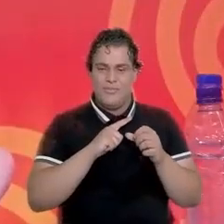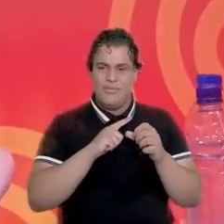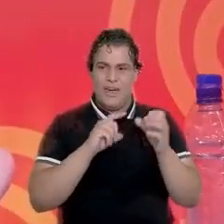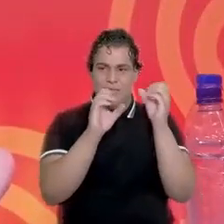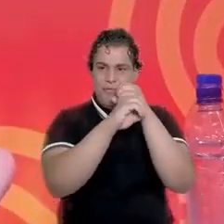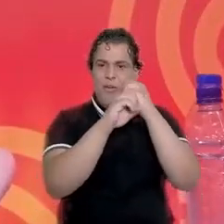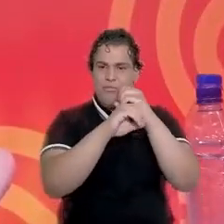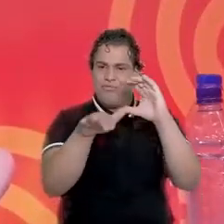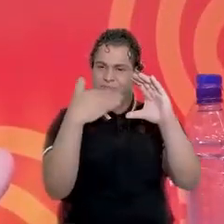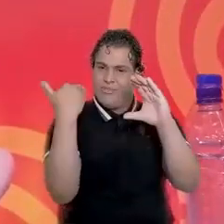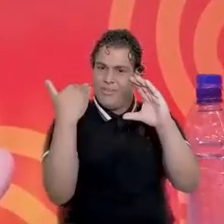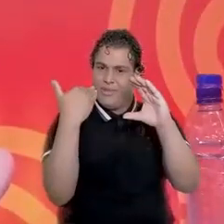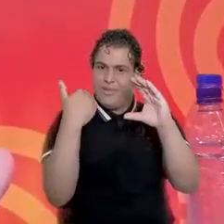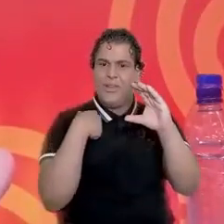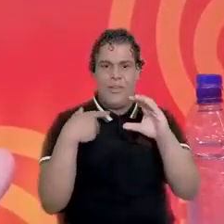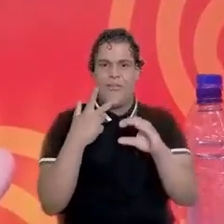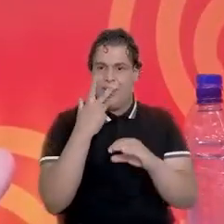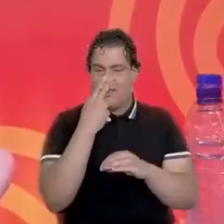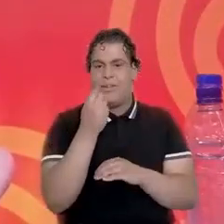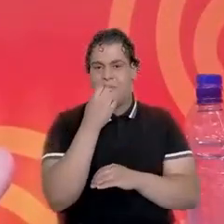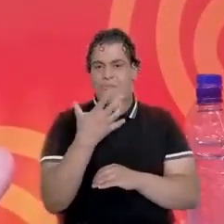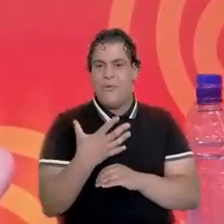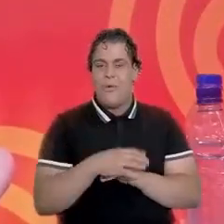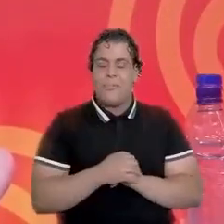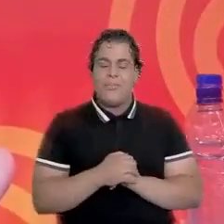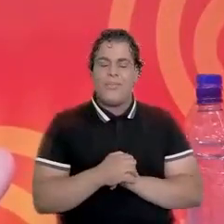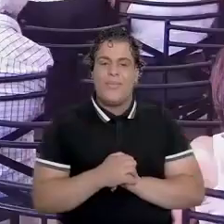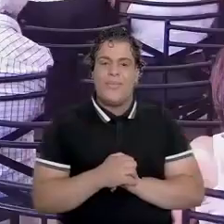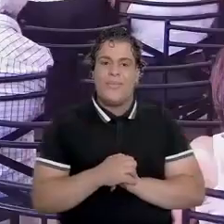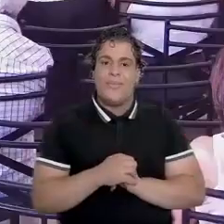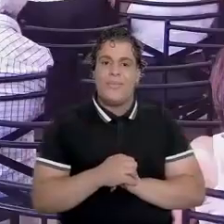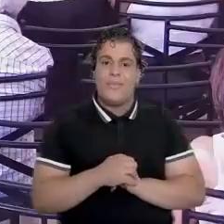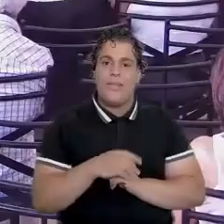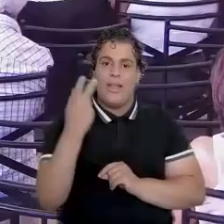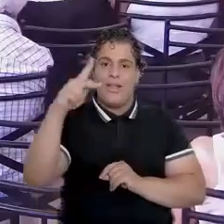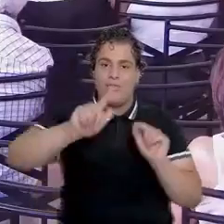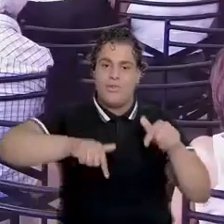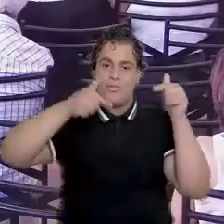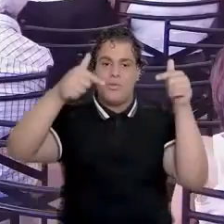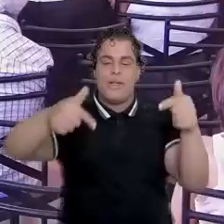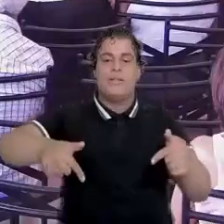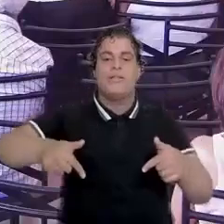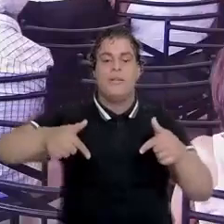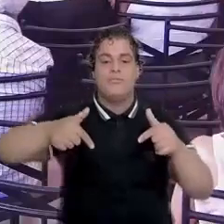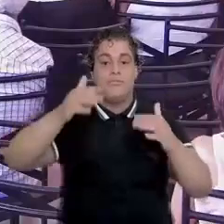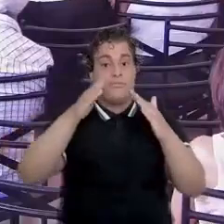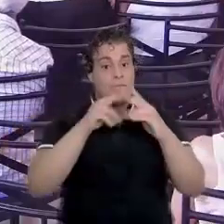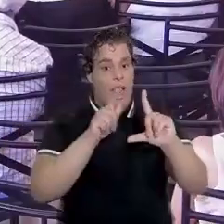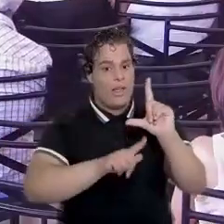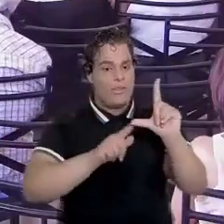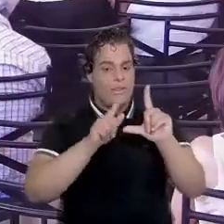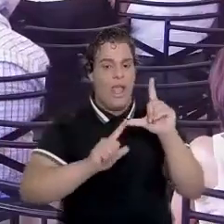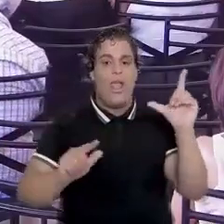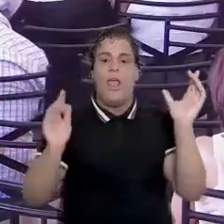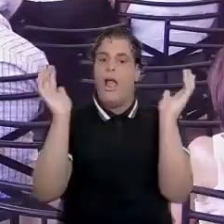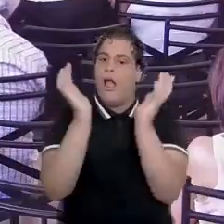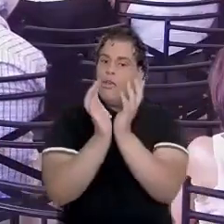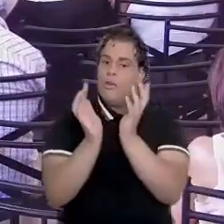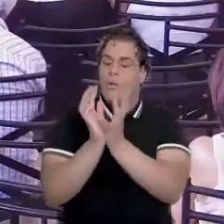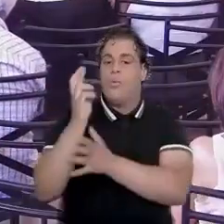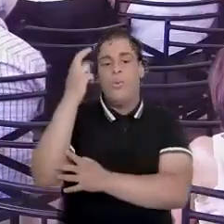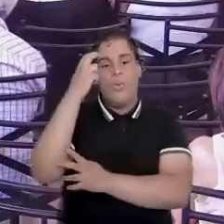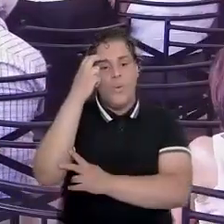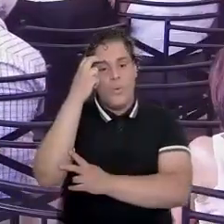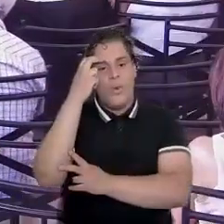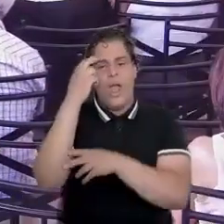achei muito boa, e a sua atuação, tanto nas academias de letras, em grupos